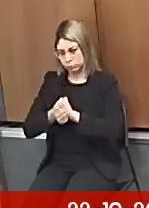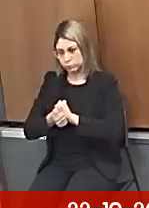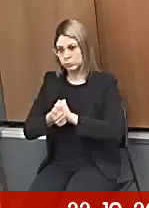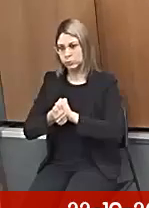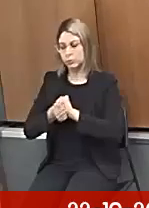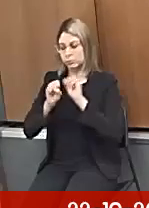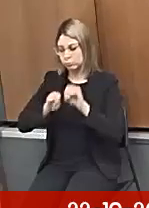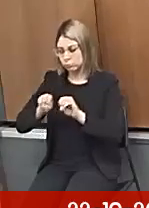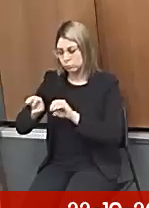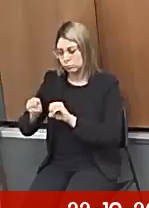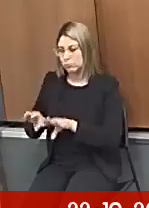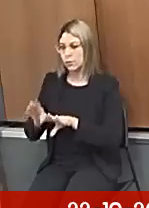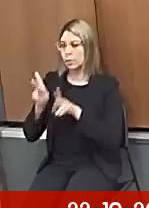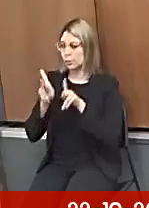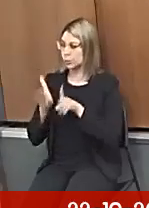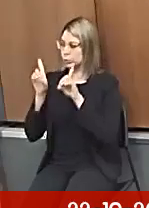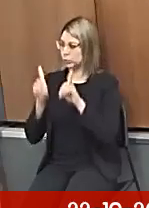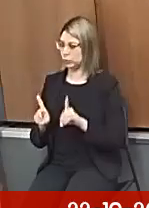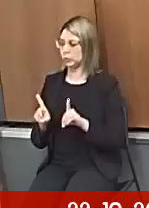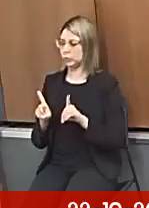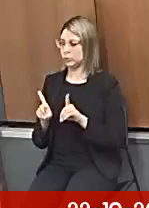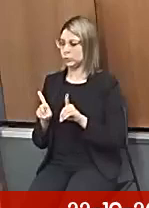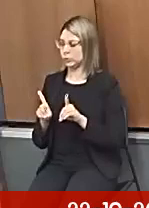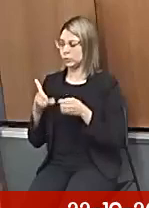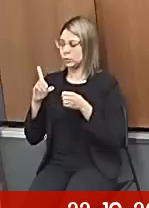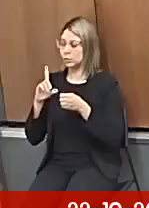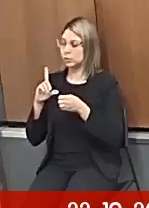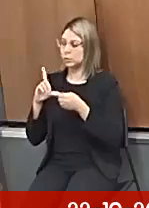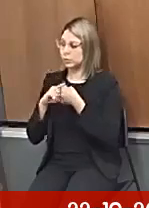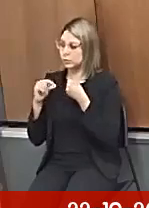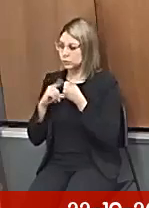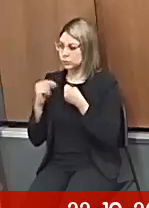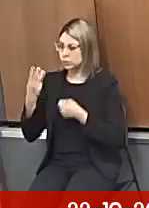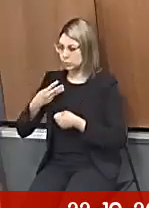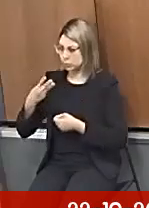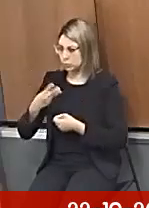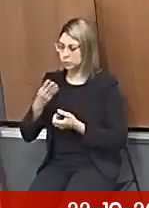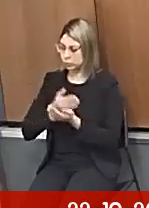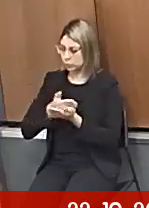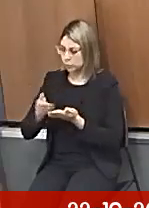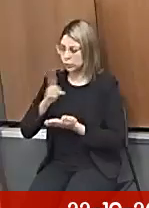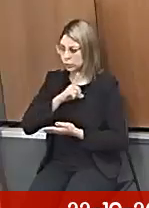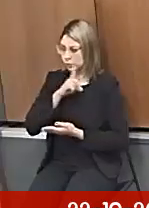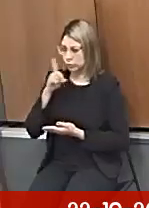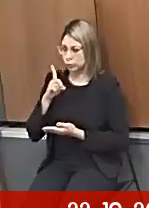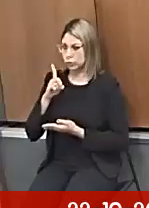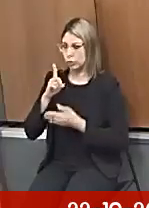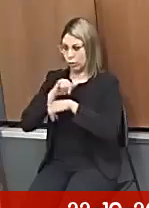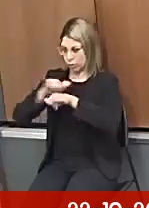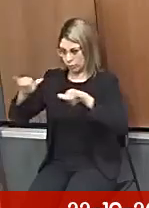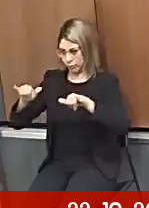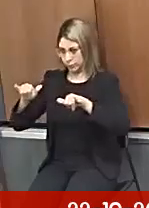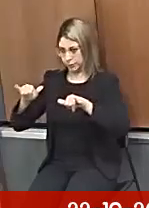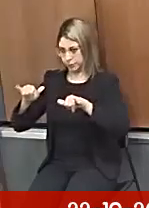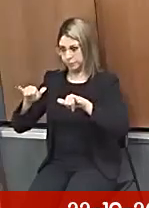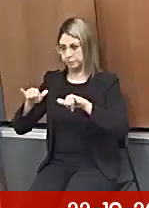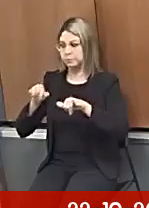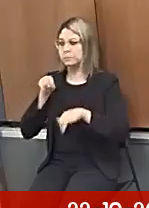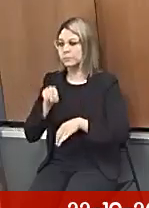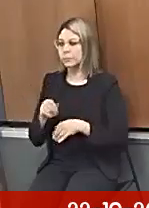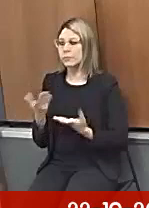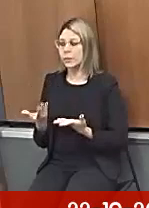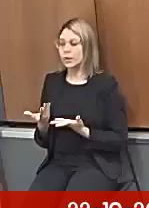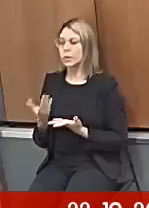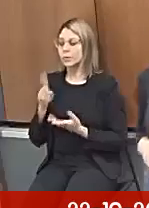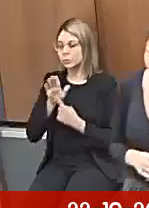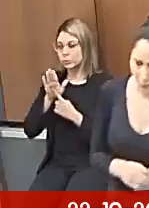para aprendizagem de pessoas com deficiência. Artigo 3º, essa lei entra em vigor na data de sua publicação. Esse é o